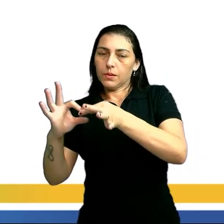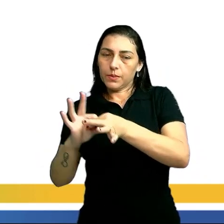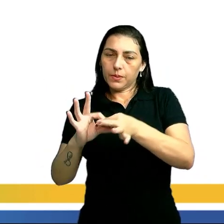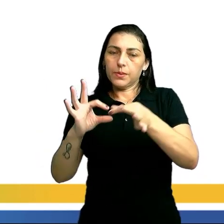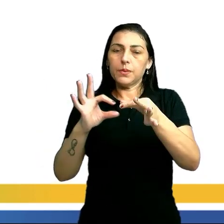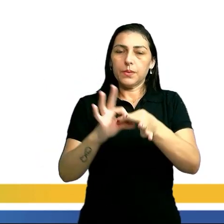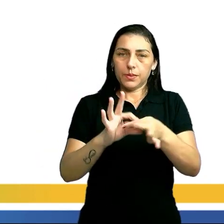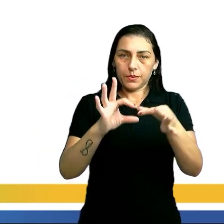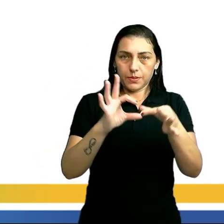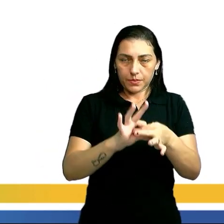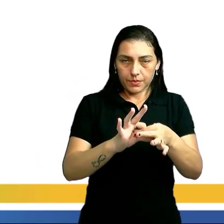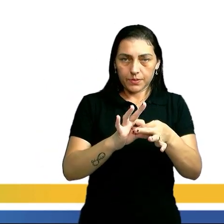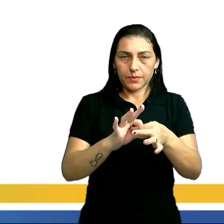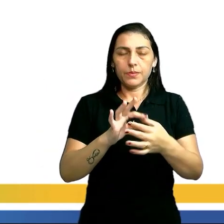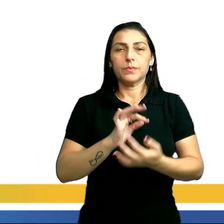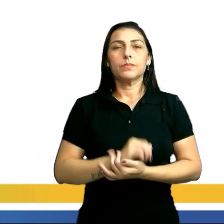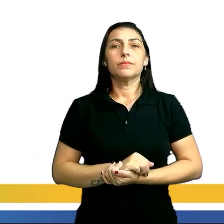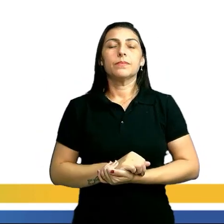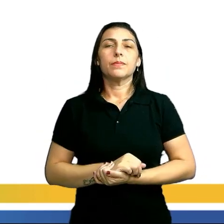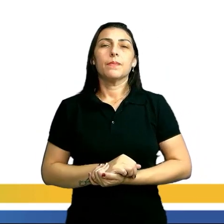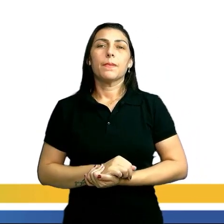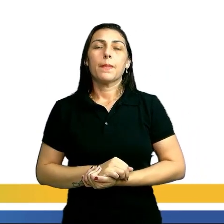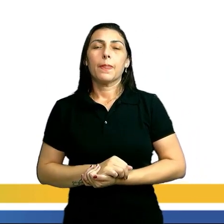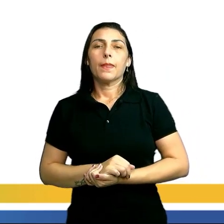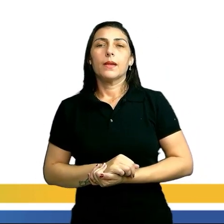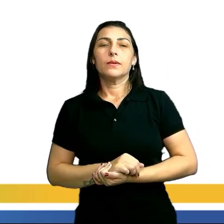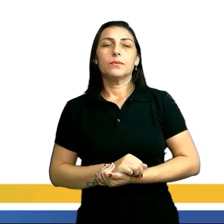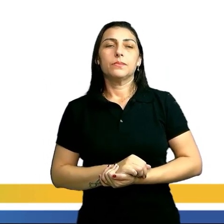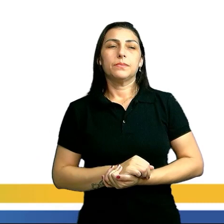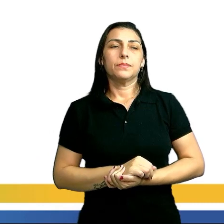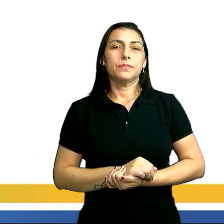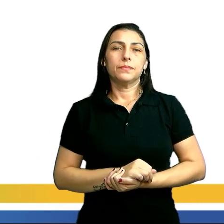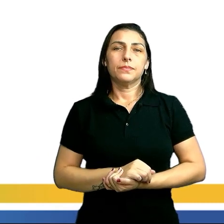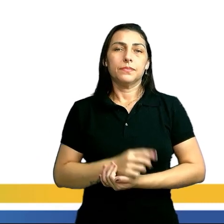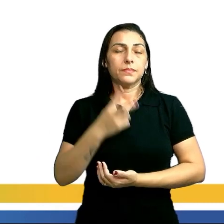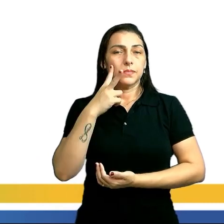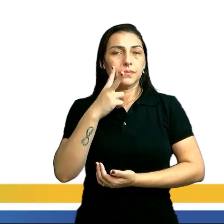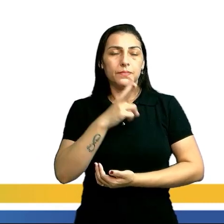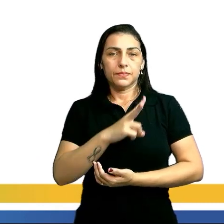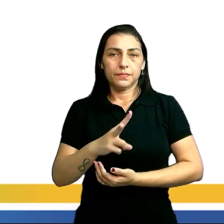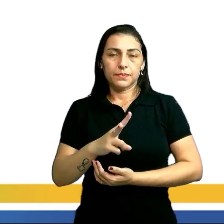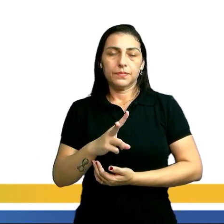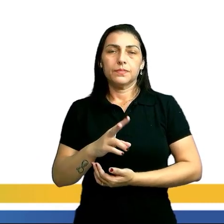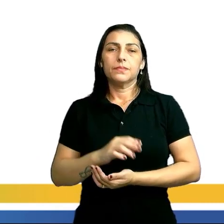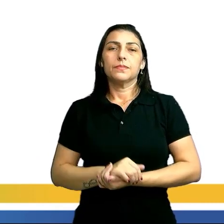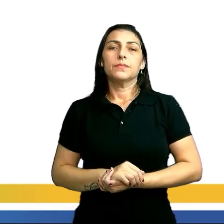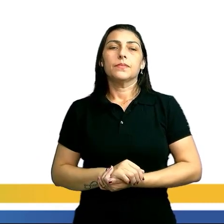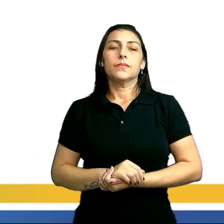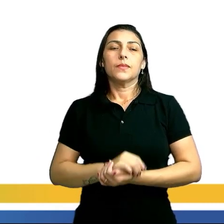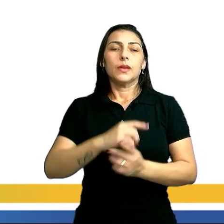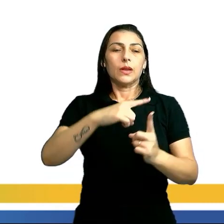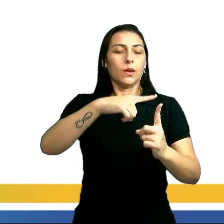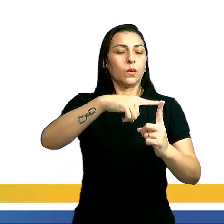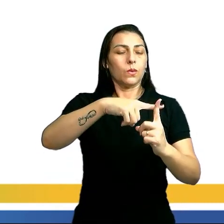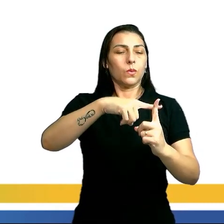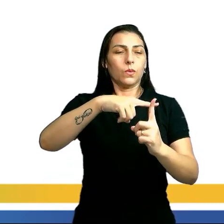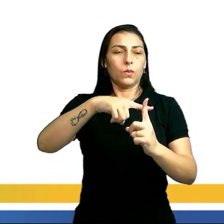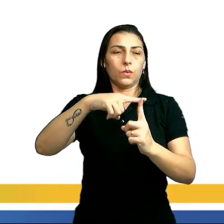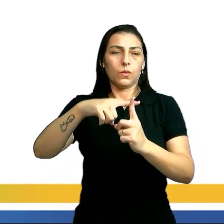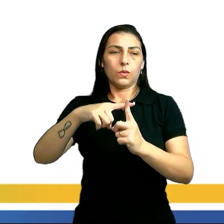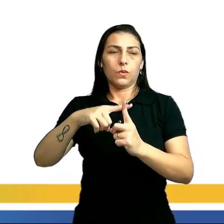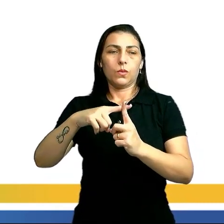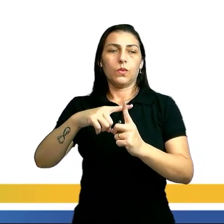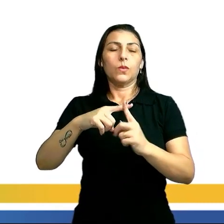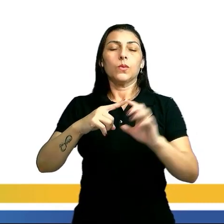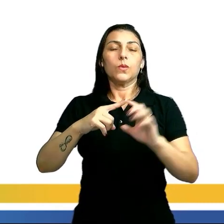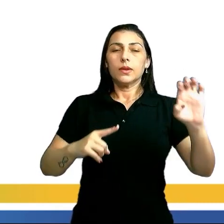polímero, e ela é da seguinte forma, certo? Quando vocês estão vendo uma espécie de cruz nas duas extremidades, no